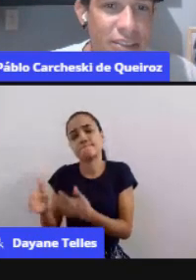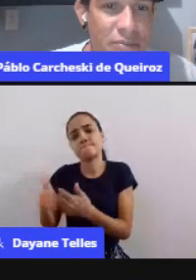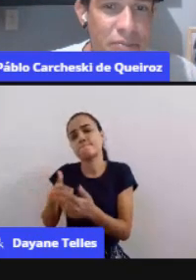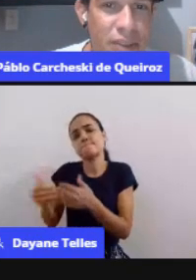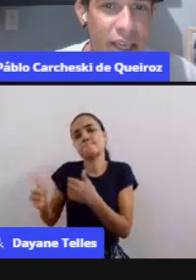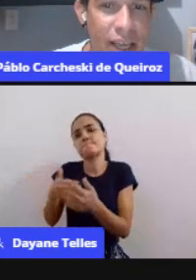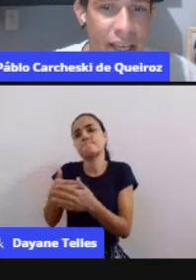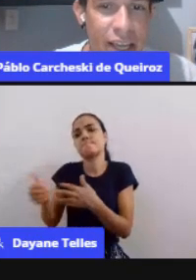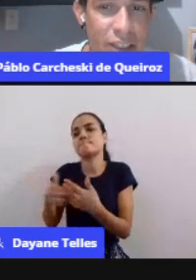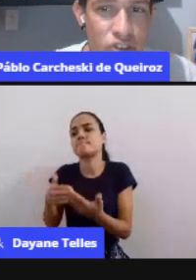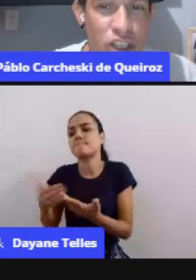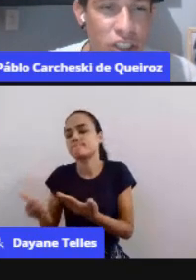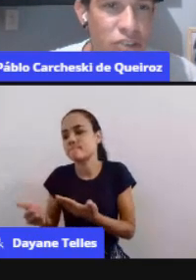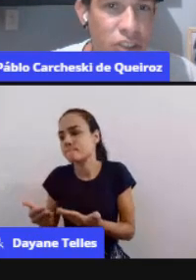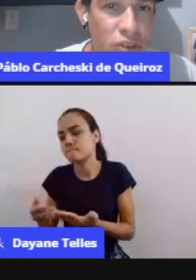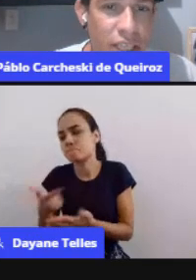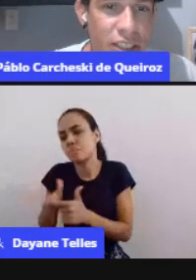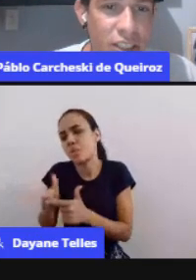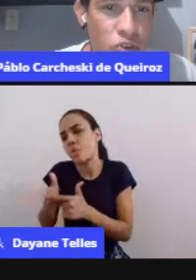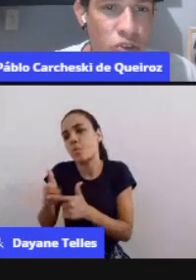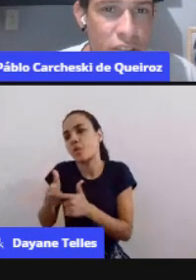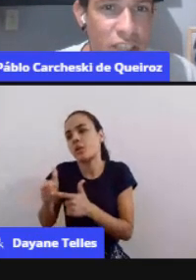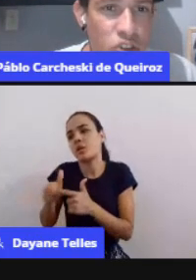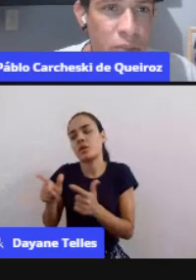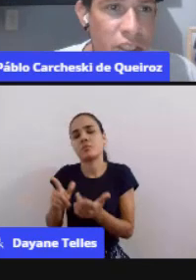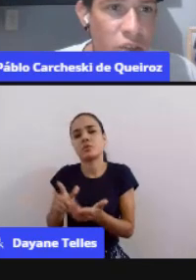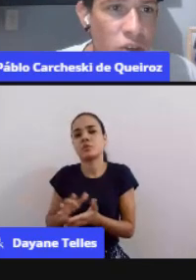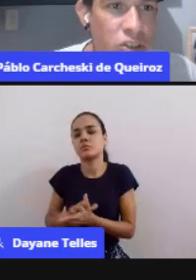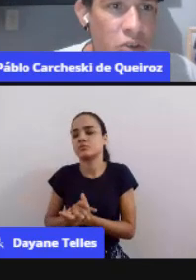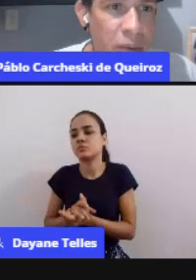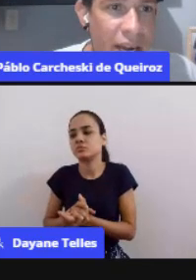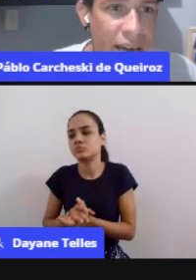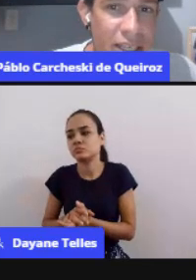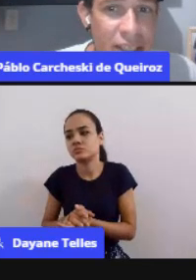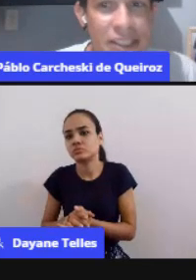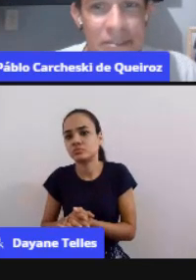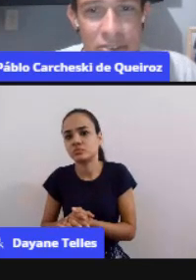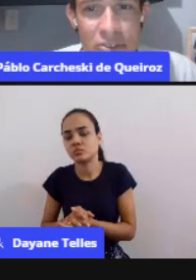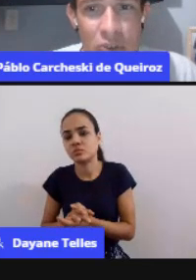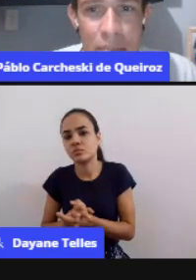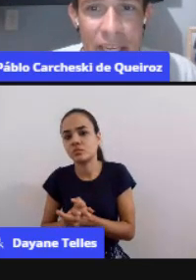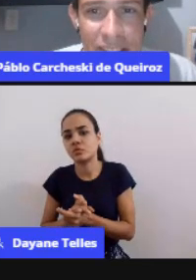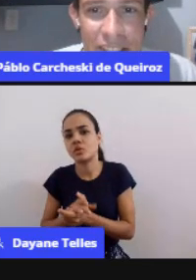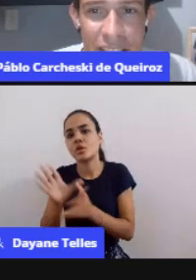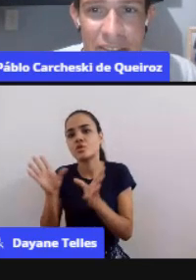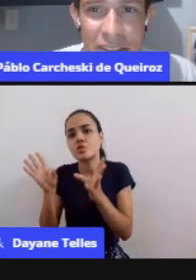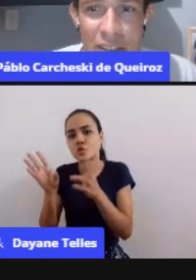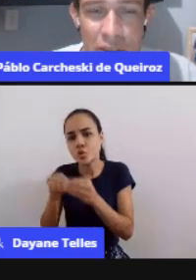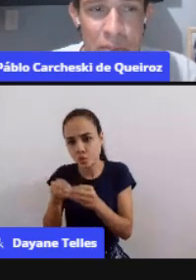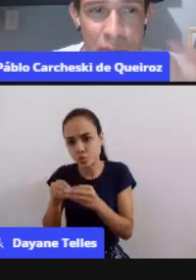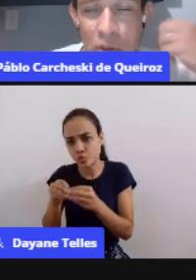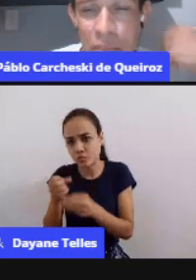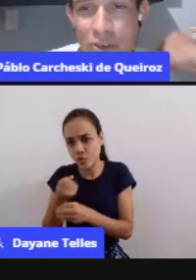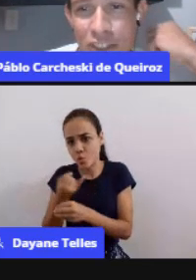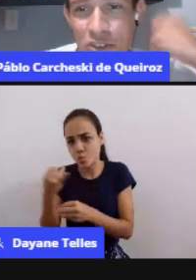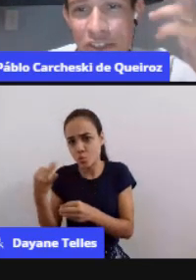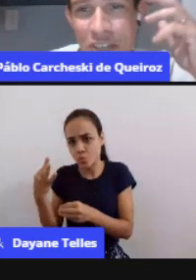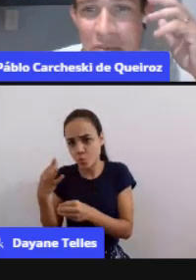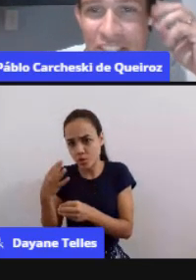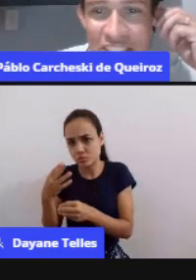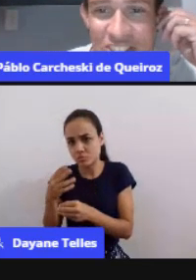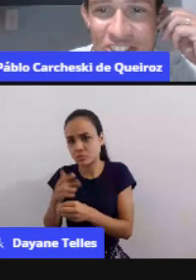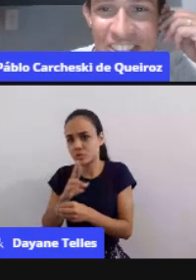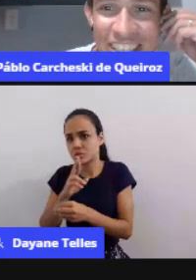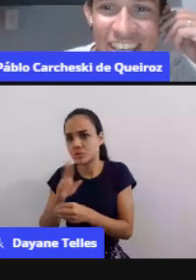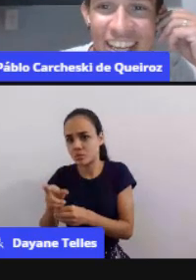Mas tá, é só isso? Então quer dizer que tudo se resume em quanto eu vou pagar? Não é bem assim, né? Boa pergunta, só